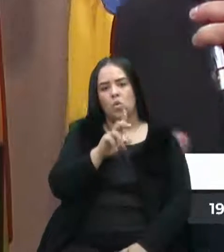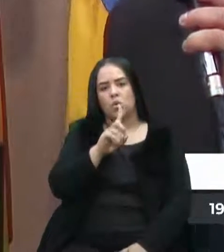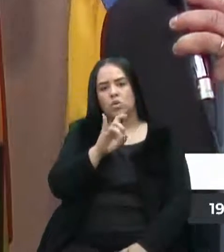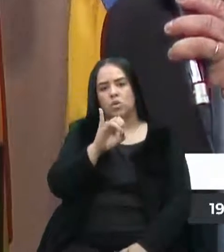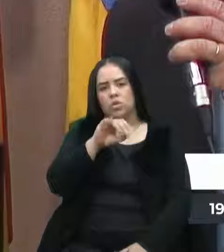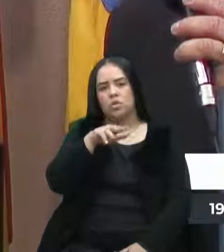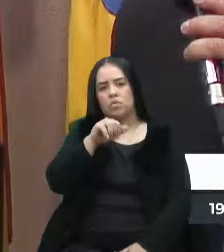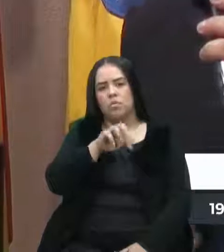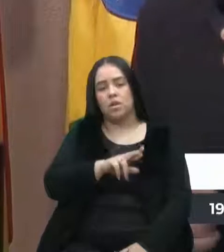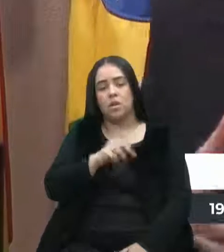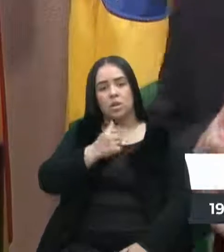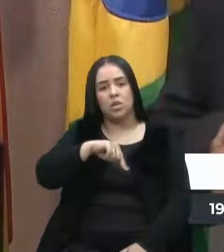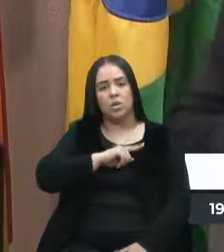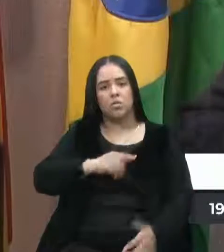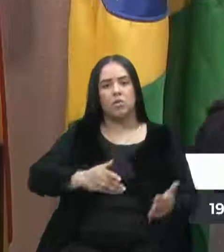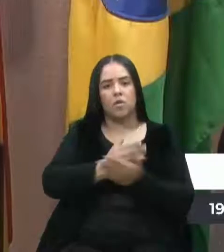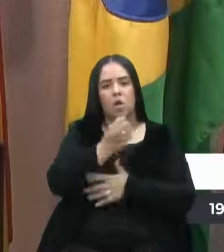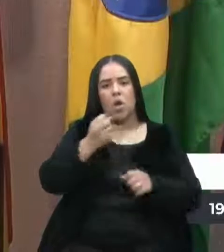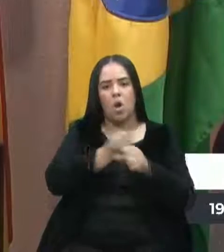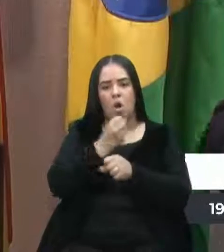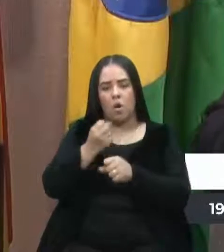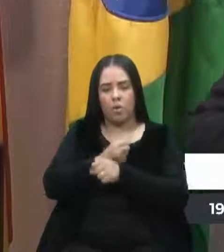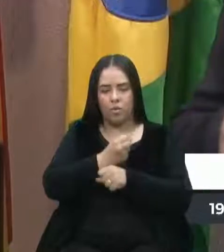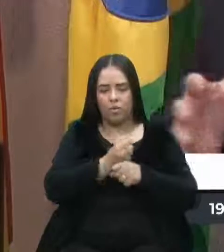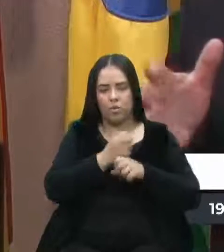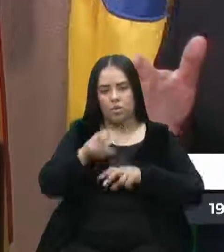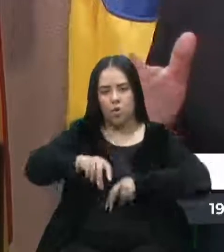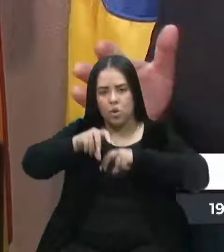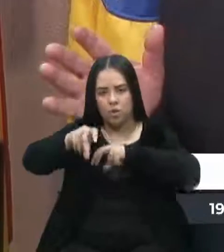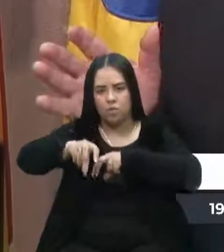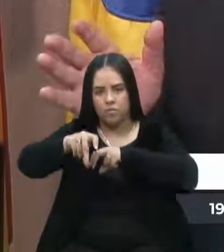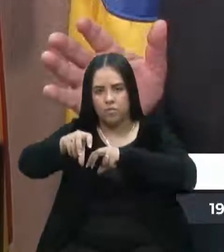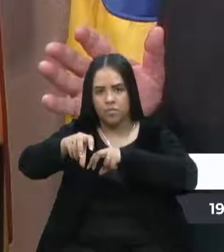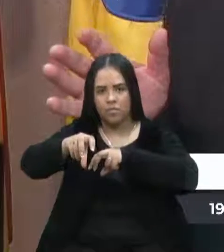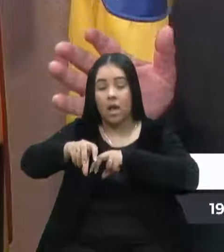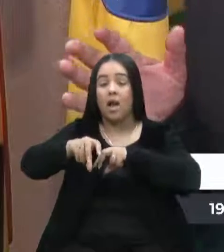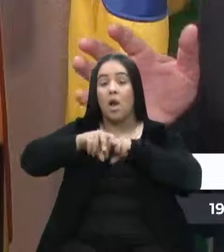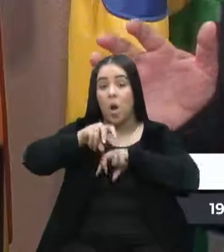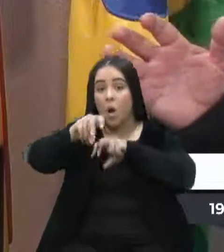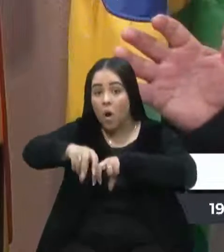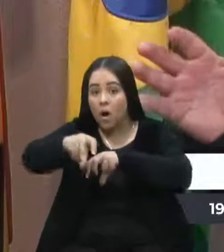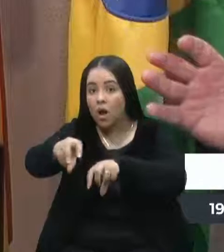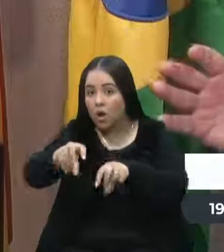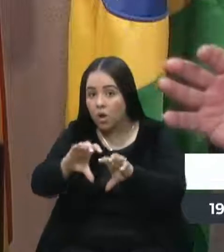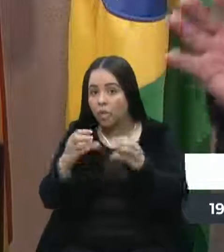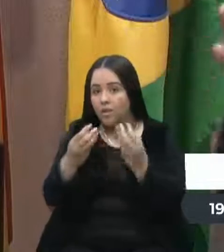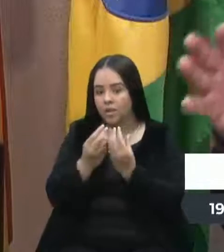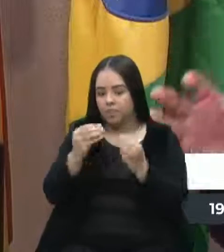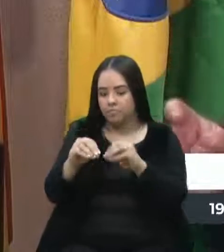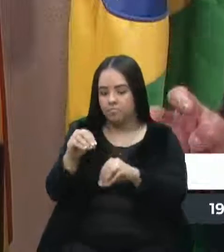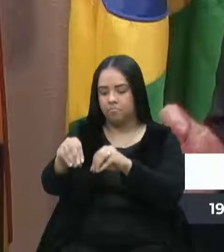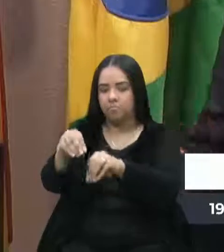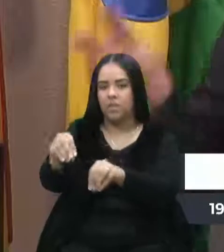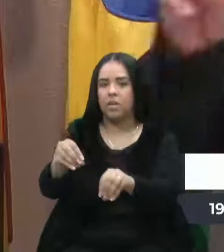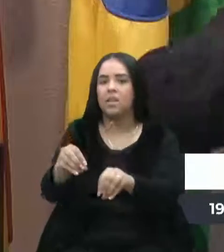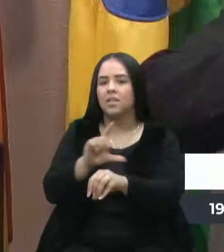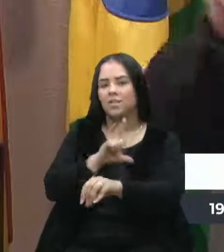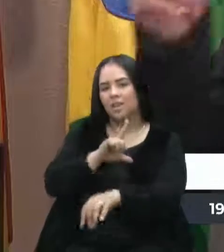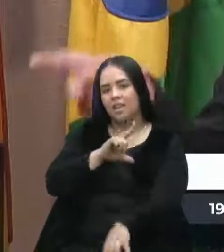aprovamos a sua casa hortas comunitárias e pelo não tem andado lá nossa horta de Belo Horizonte né e inclusive